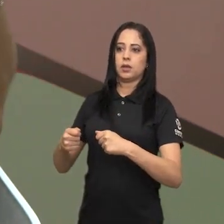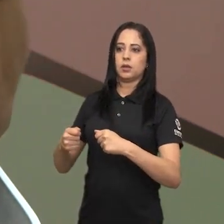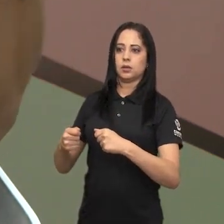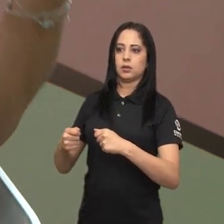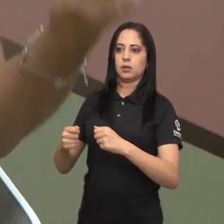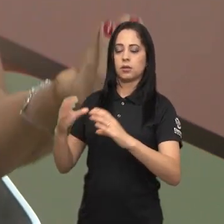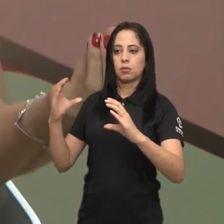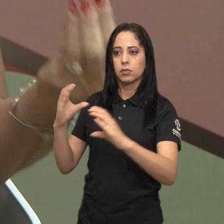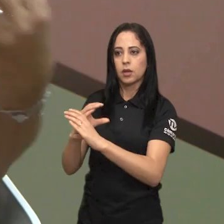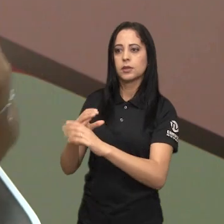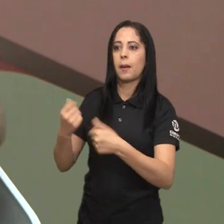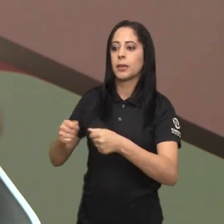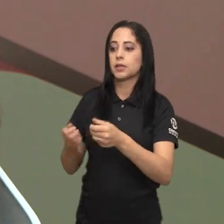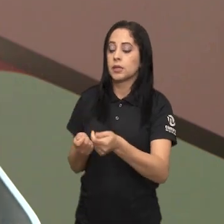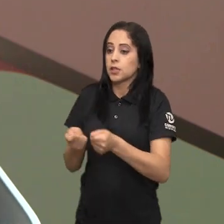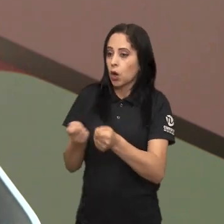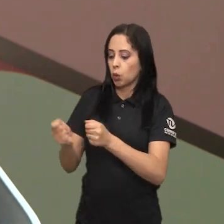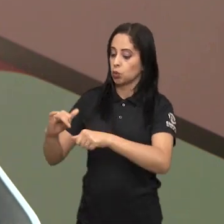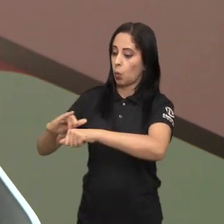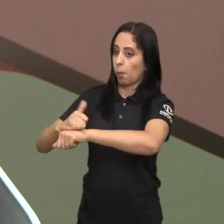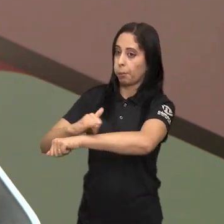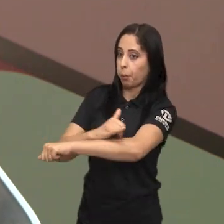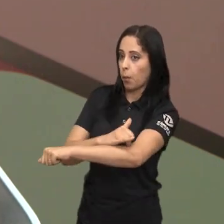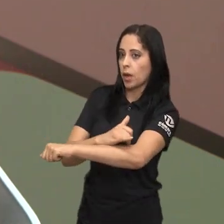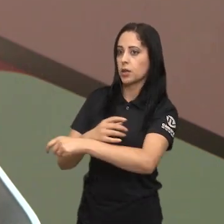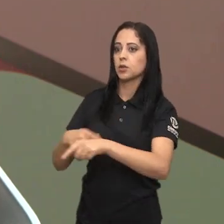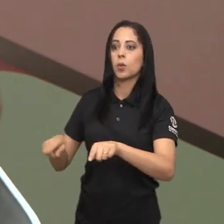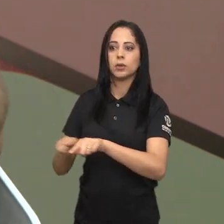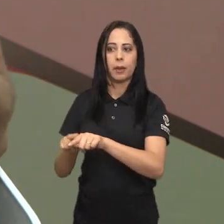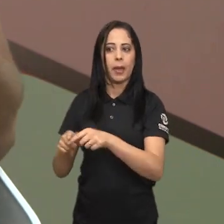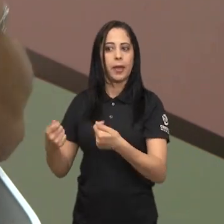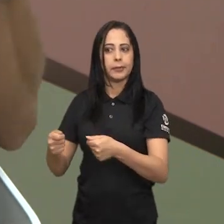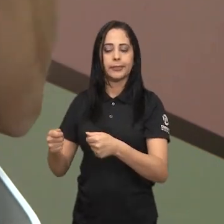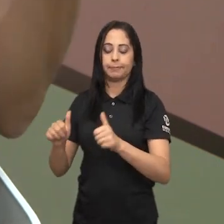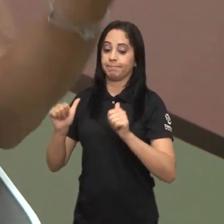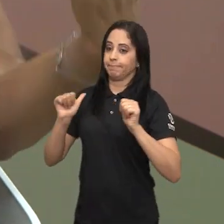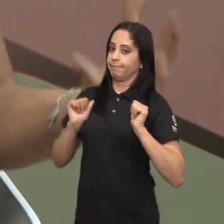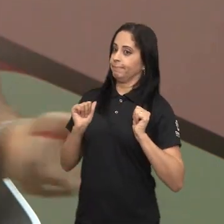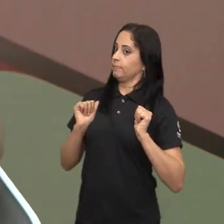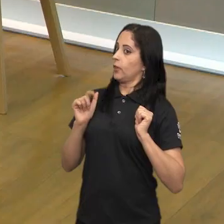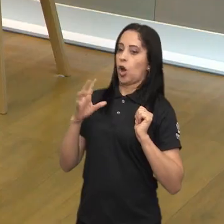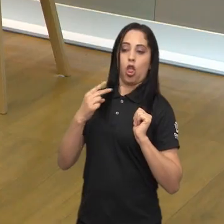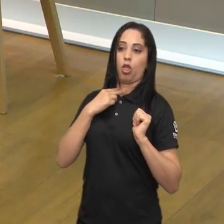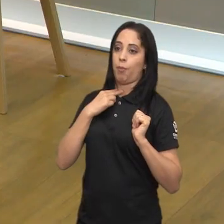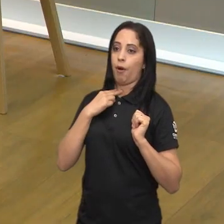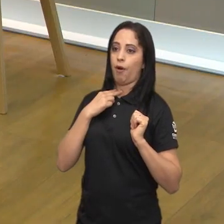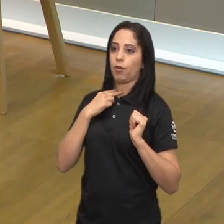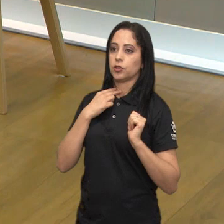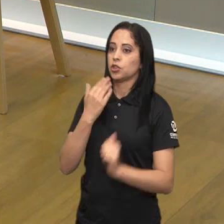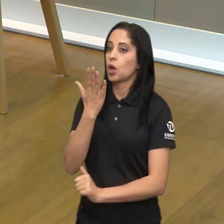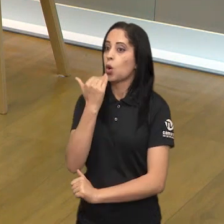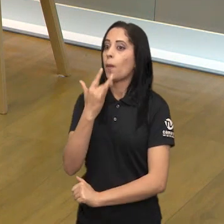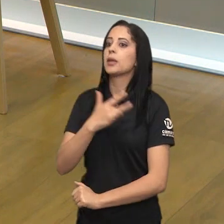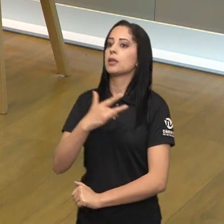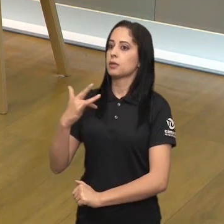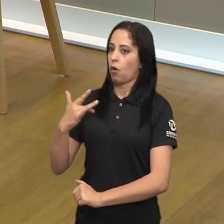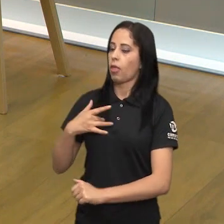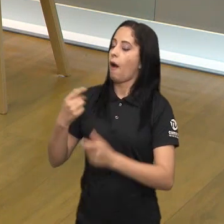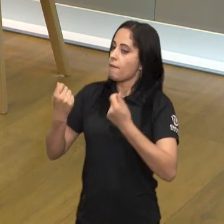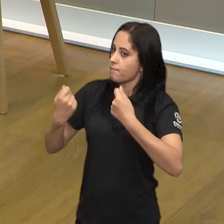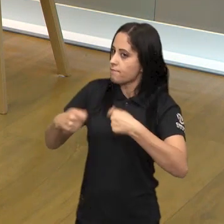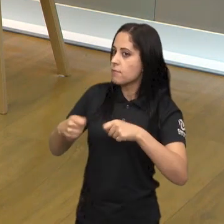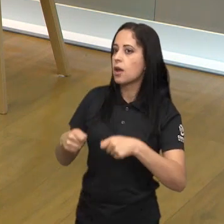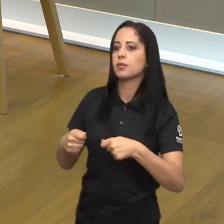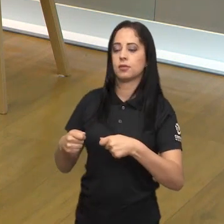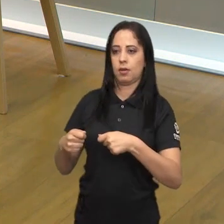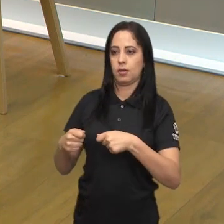parte do peso, a parte do sedentarismo, a alimentação, para você estar equilibrada. E